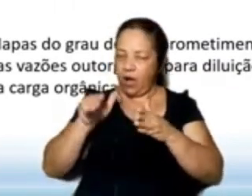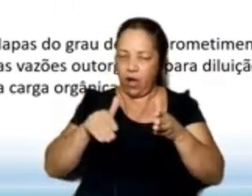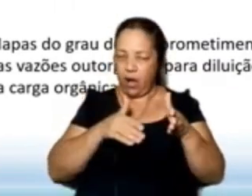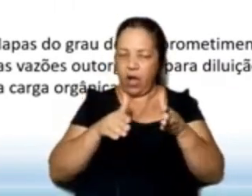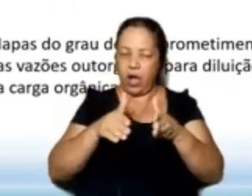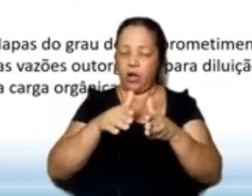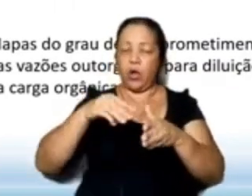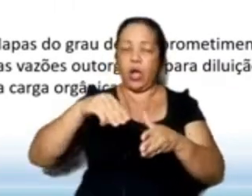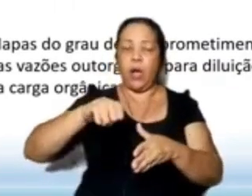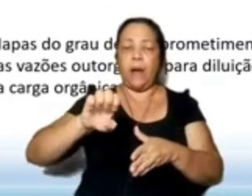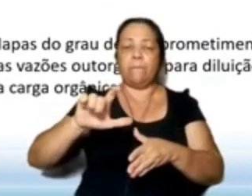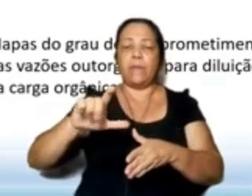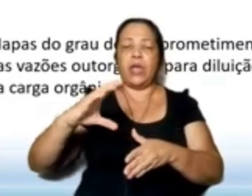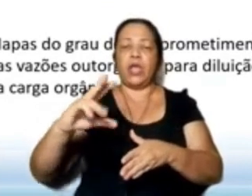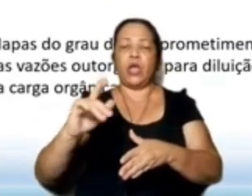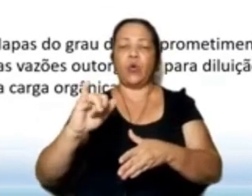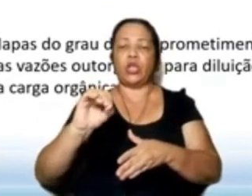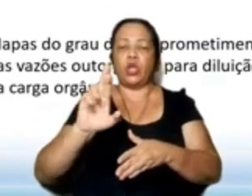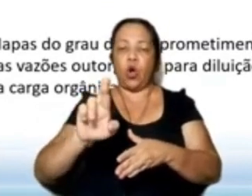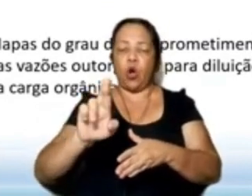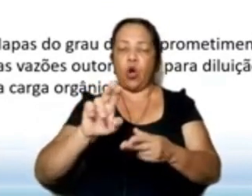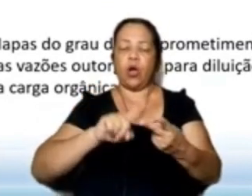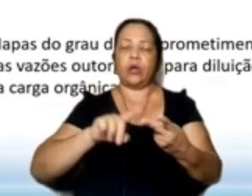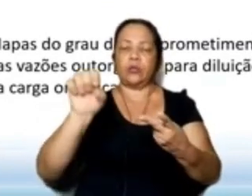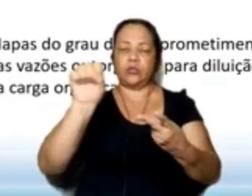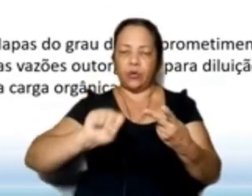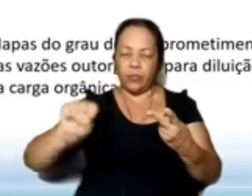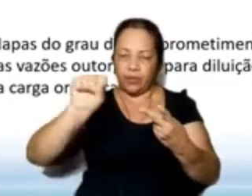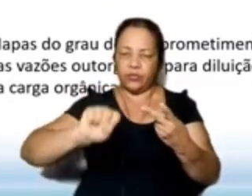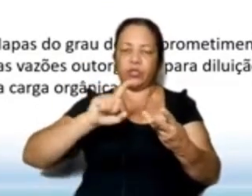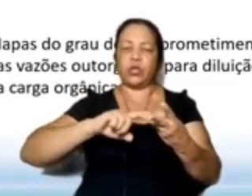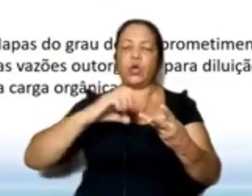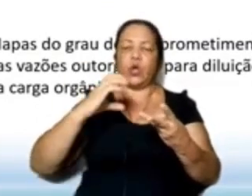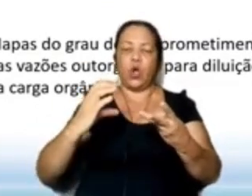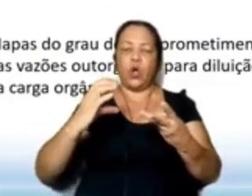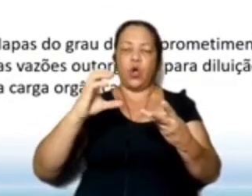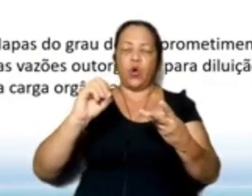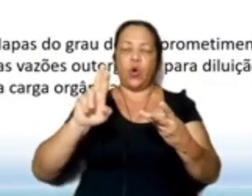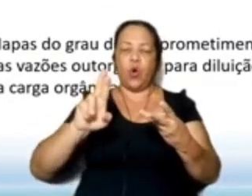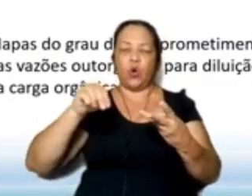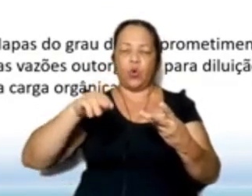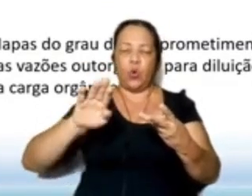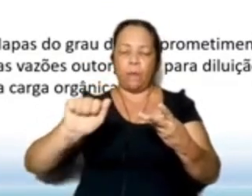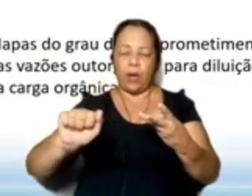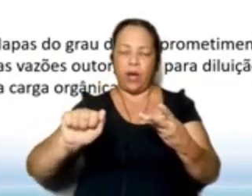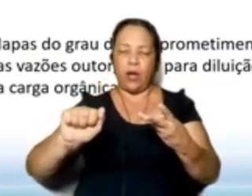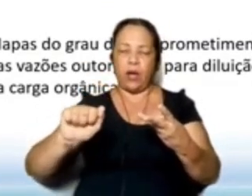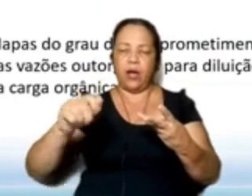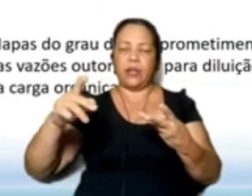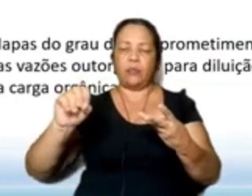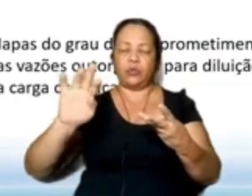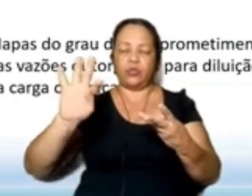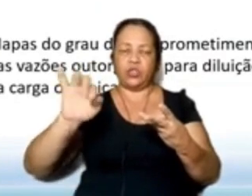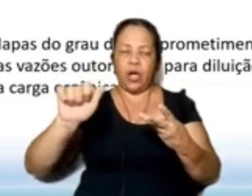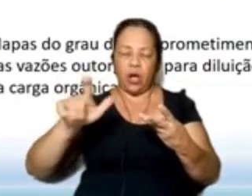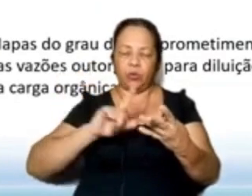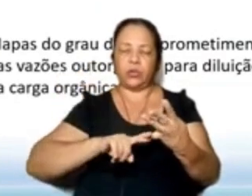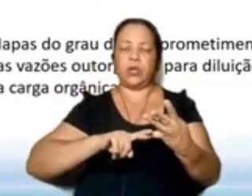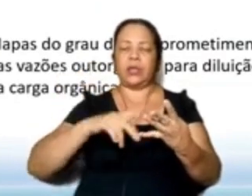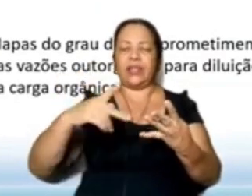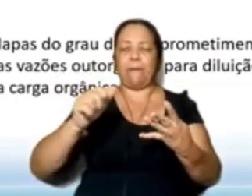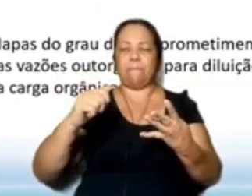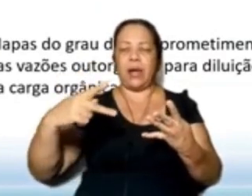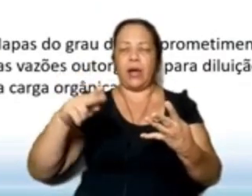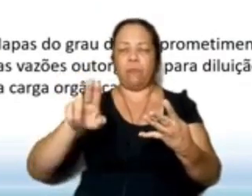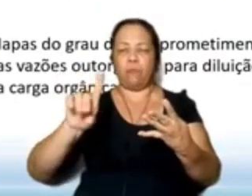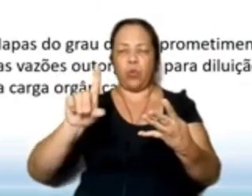Melchior, Sobradinho, Corumbá, ali no Ponte Alta, né, e o Santo Antônio da Papuda. Então, essas 3 bacias já estão